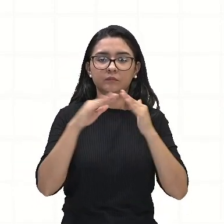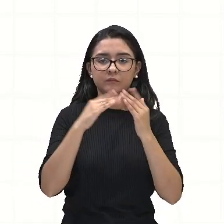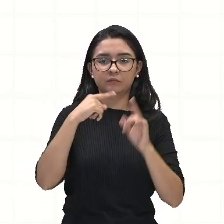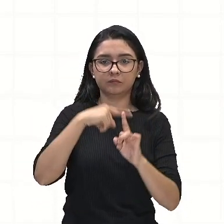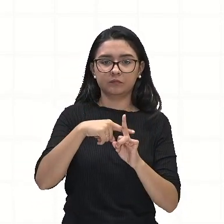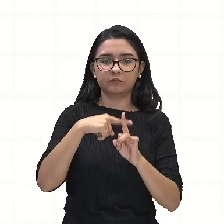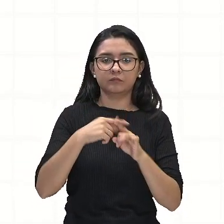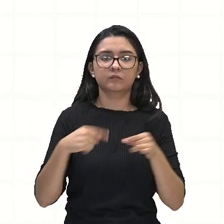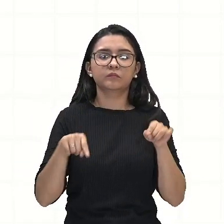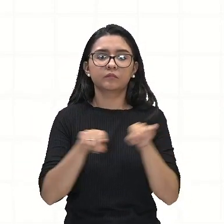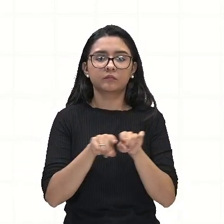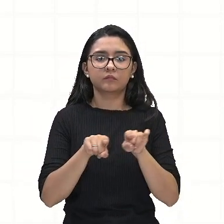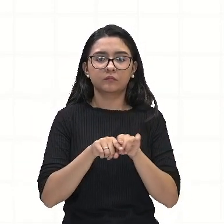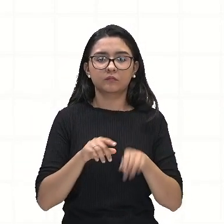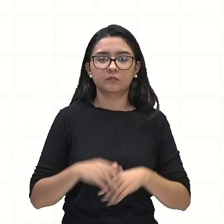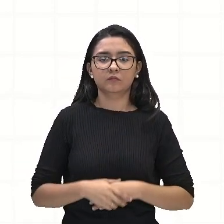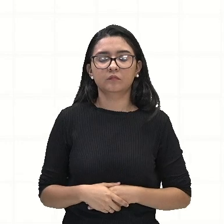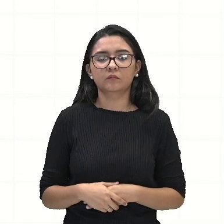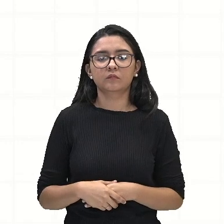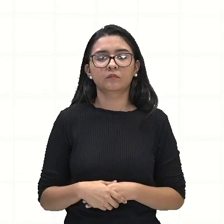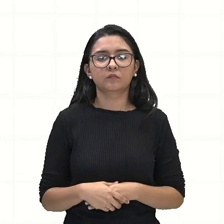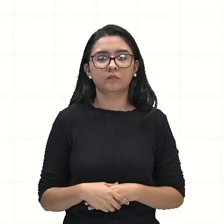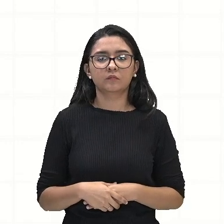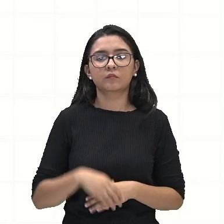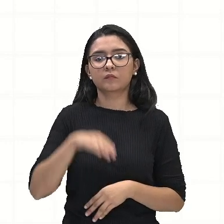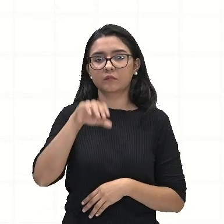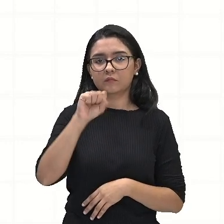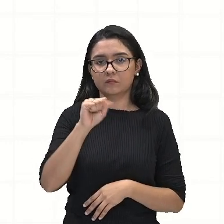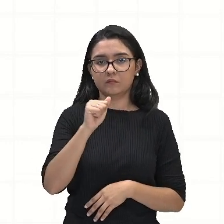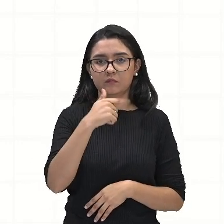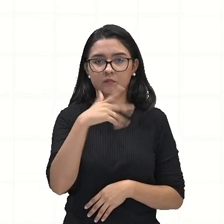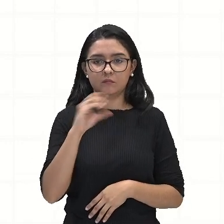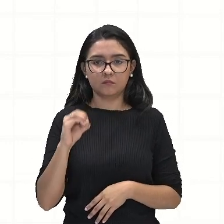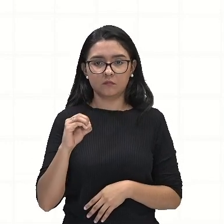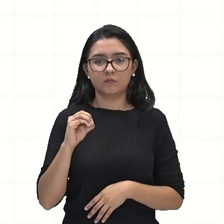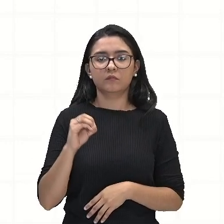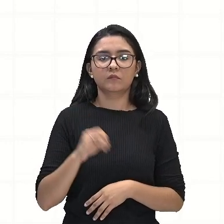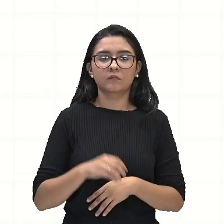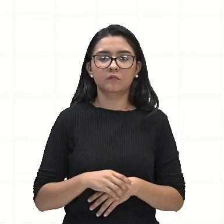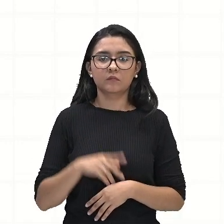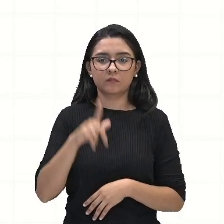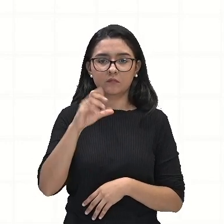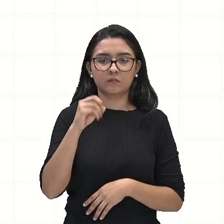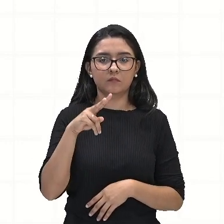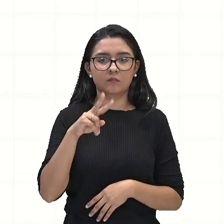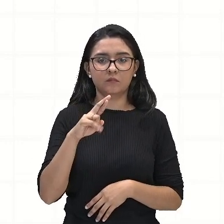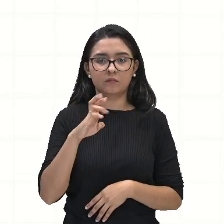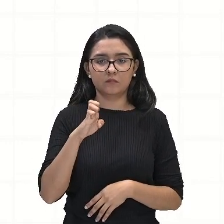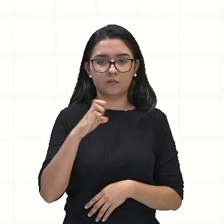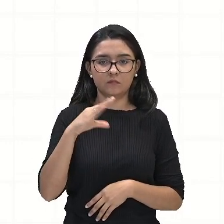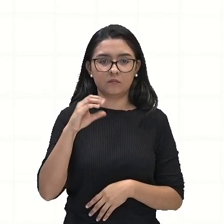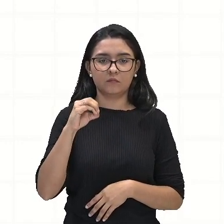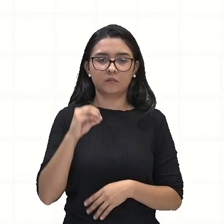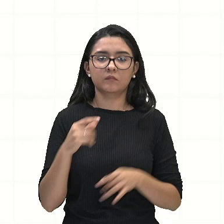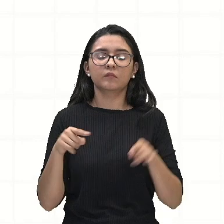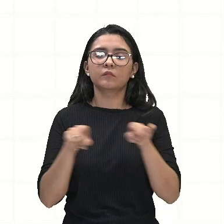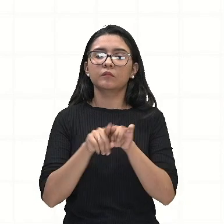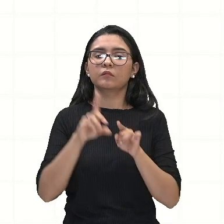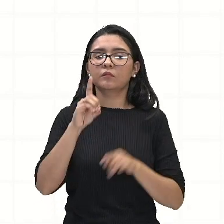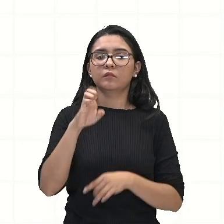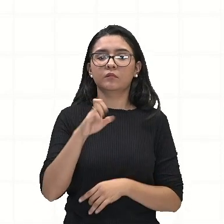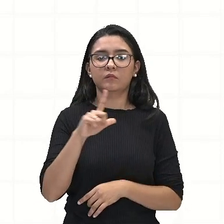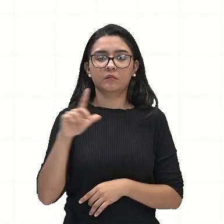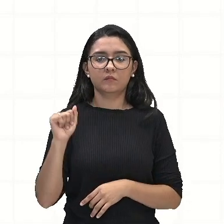a Basílica de São Lourenço. Della Porta, ele fez a fachada da Igreja de Gesù,